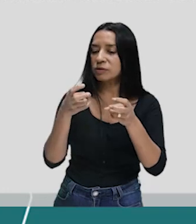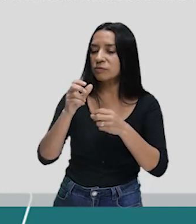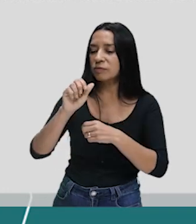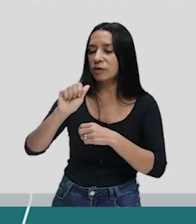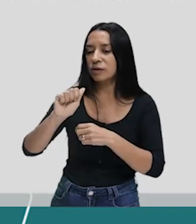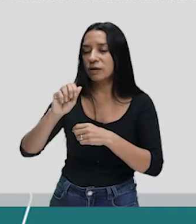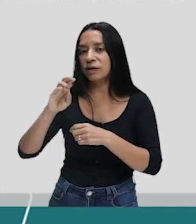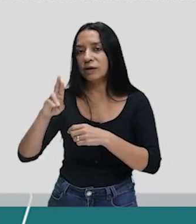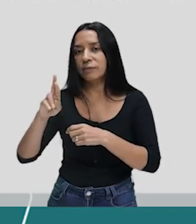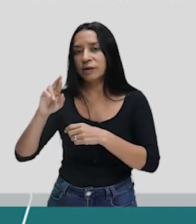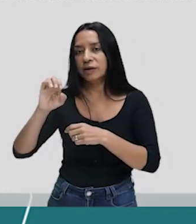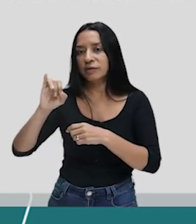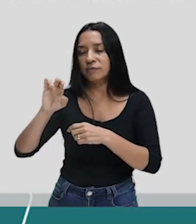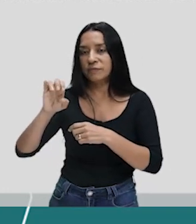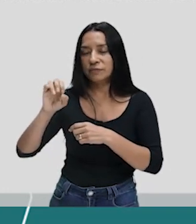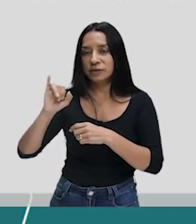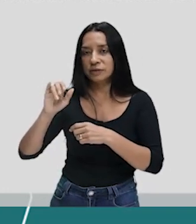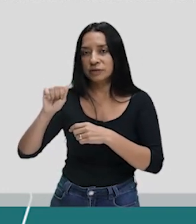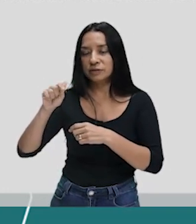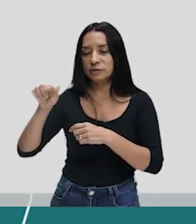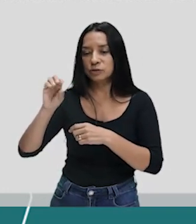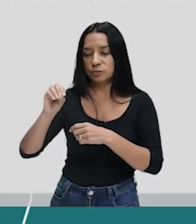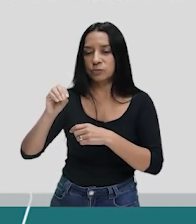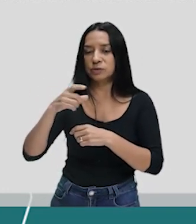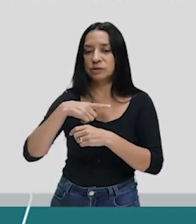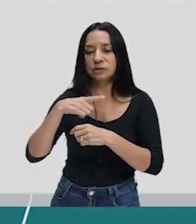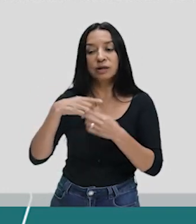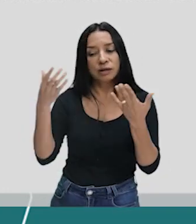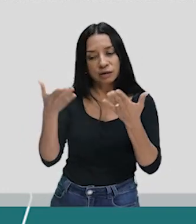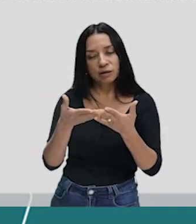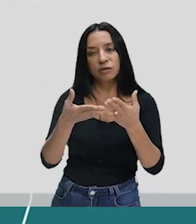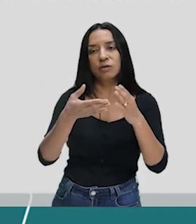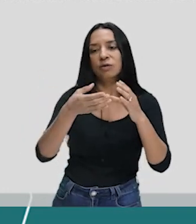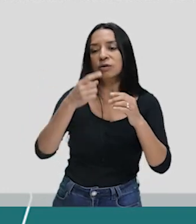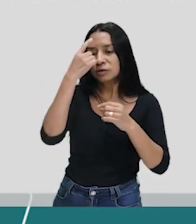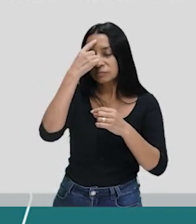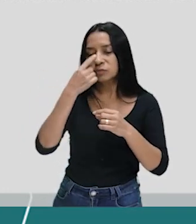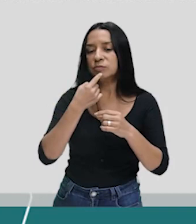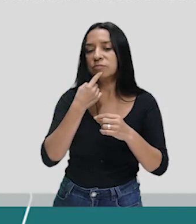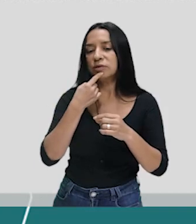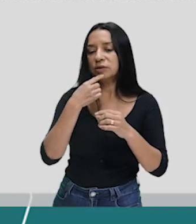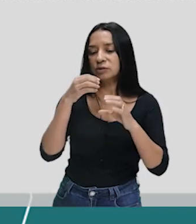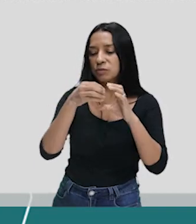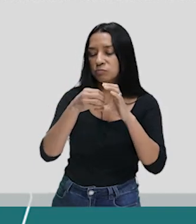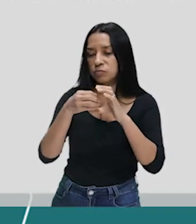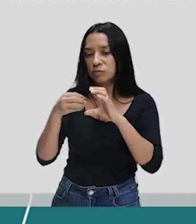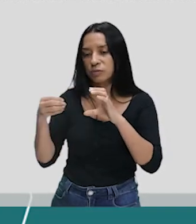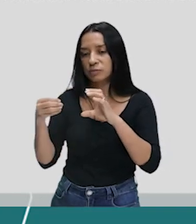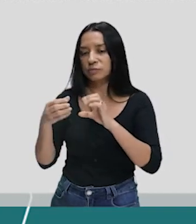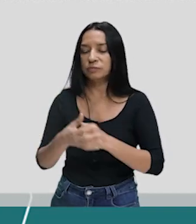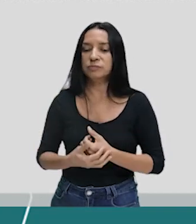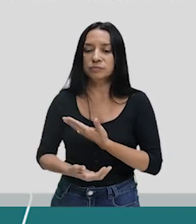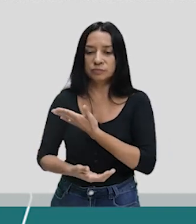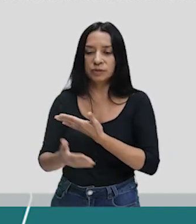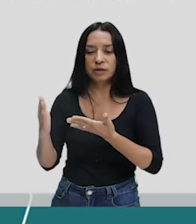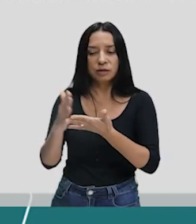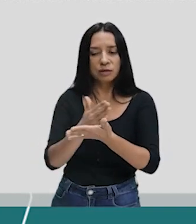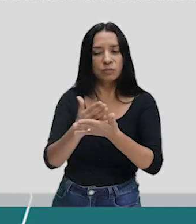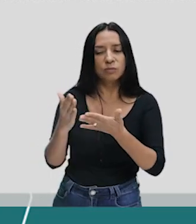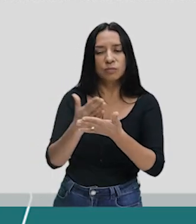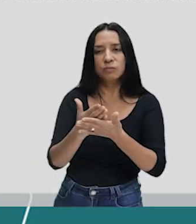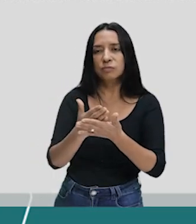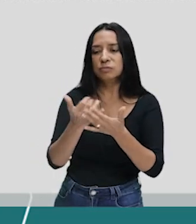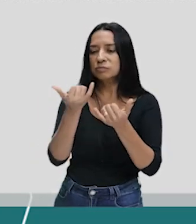para a gente caminhar para o nosso encerramento, a gente tem as imagens, né? Os emoticons e os emojis. Em alguns casos,